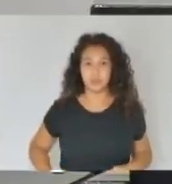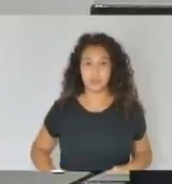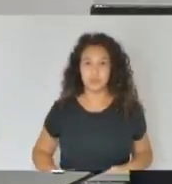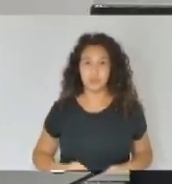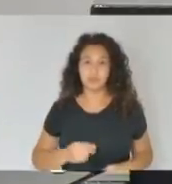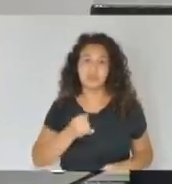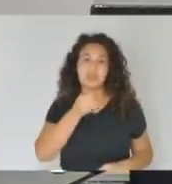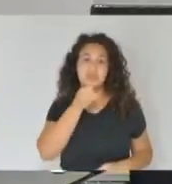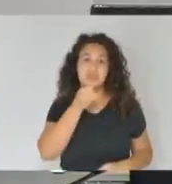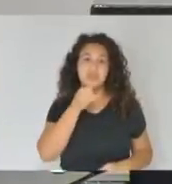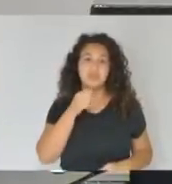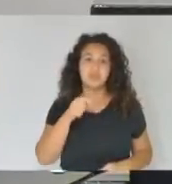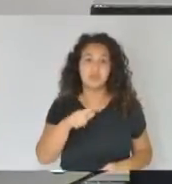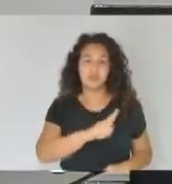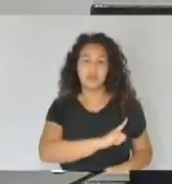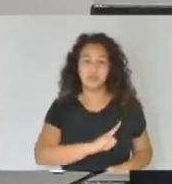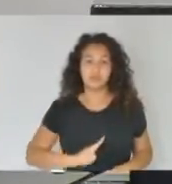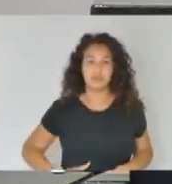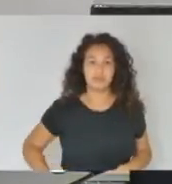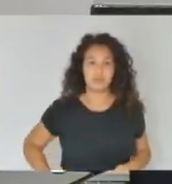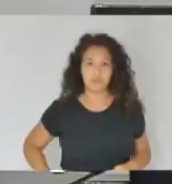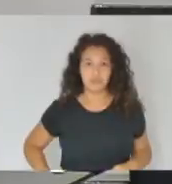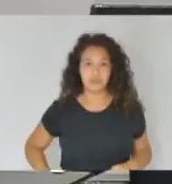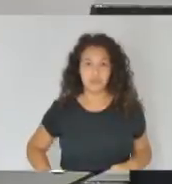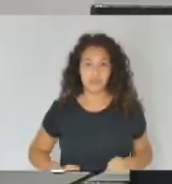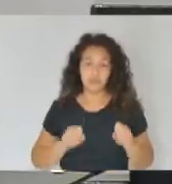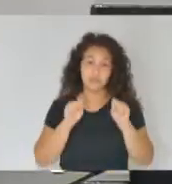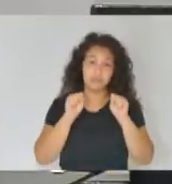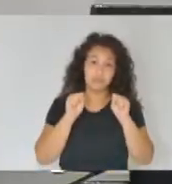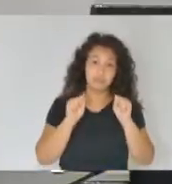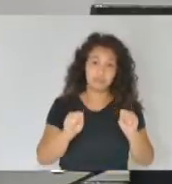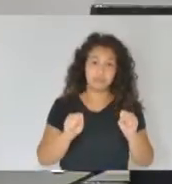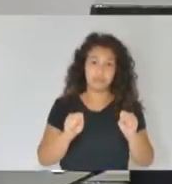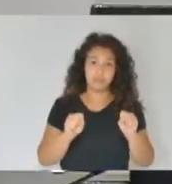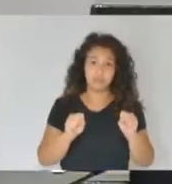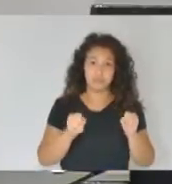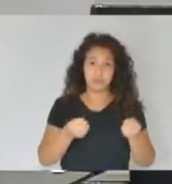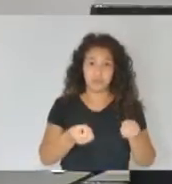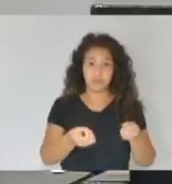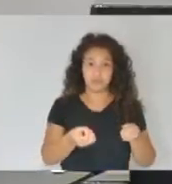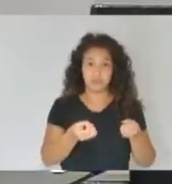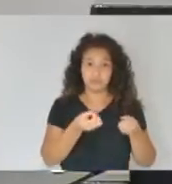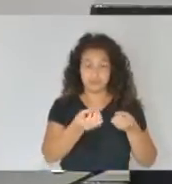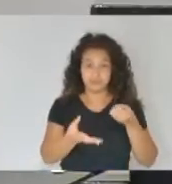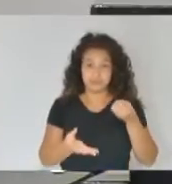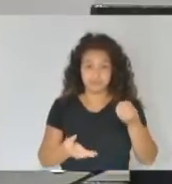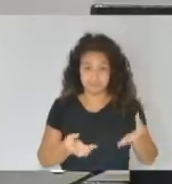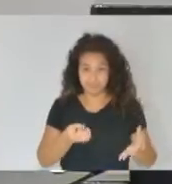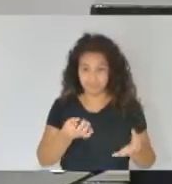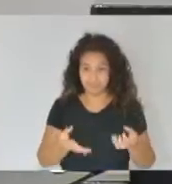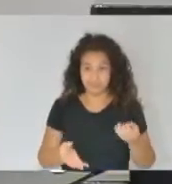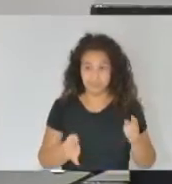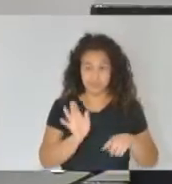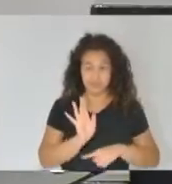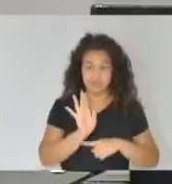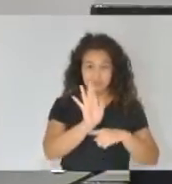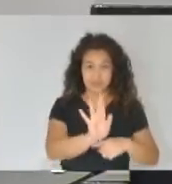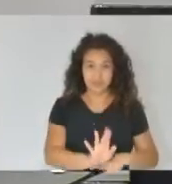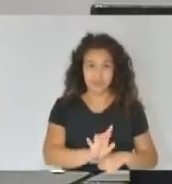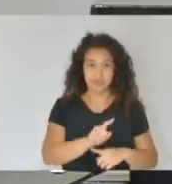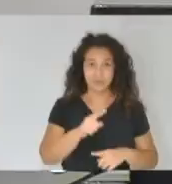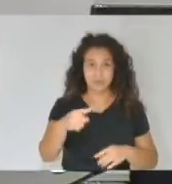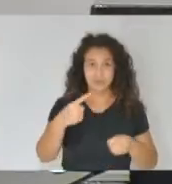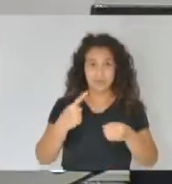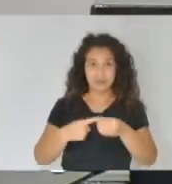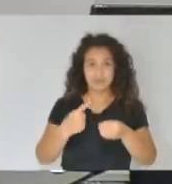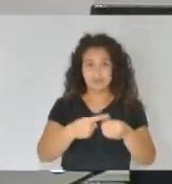governador à região, possa também trazer um alento a esses municípios que compõem esta